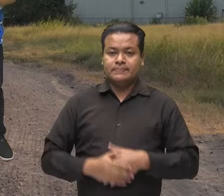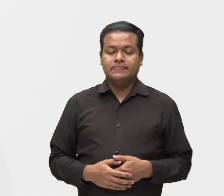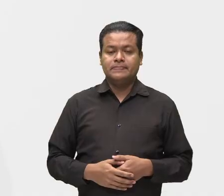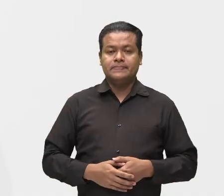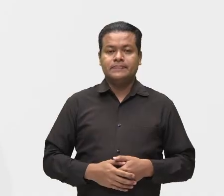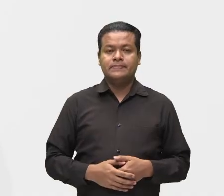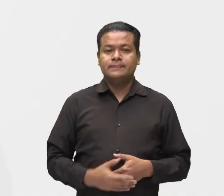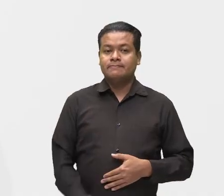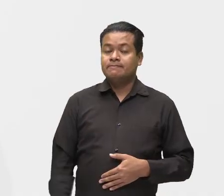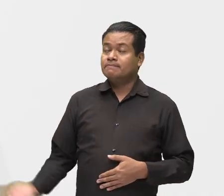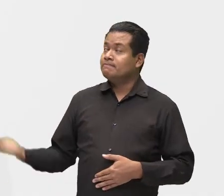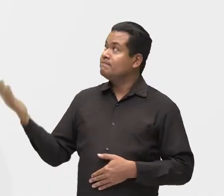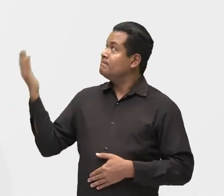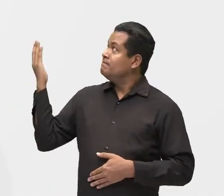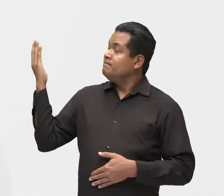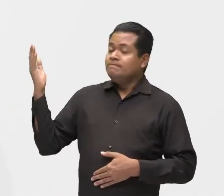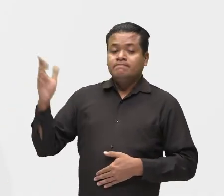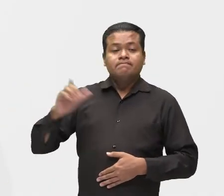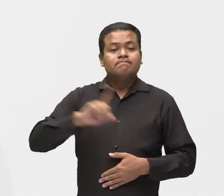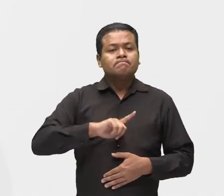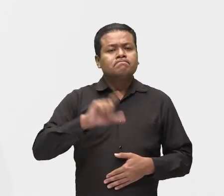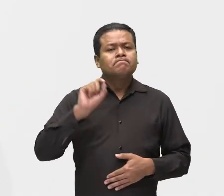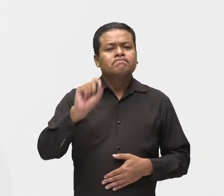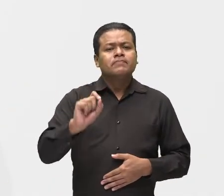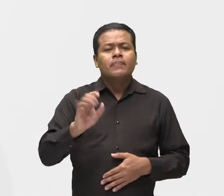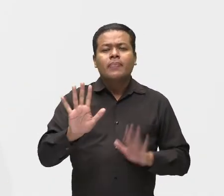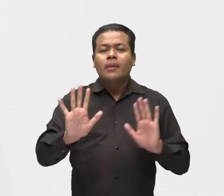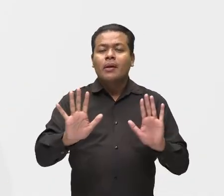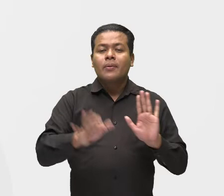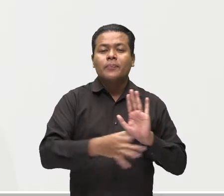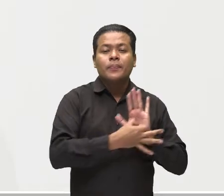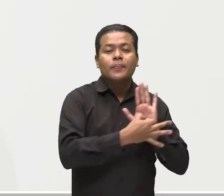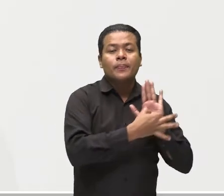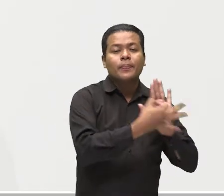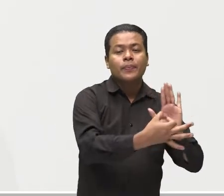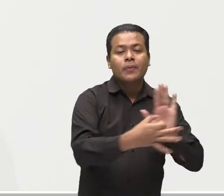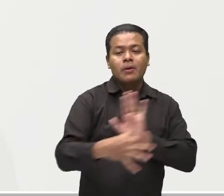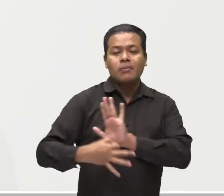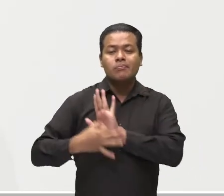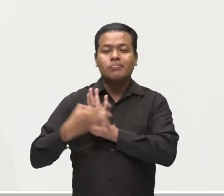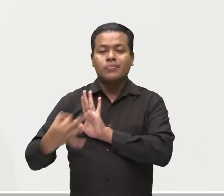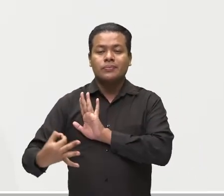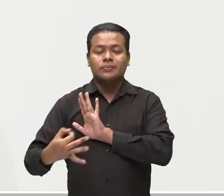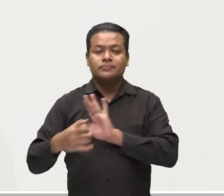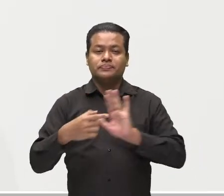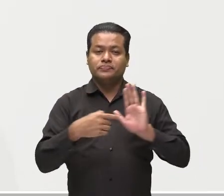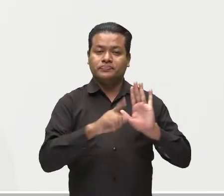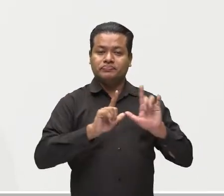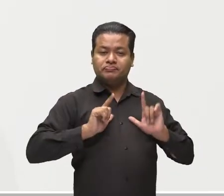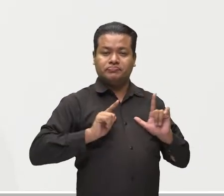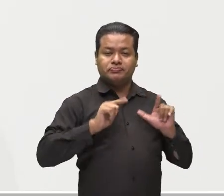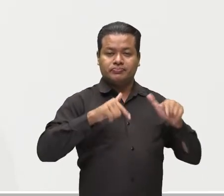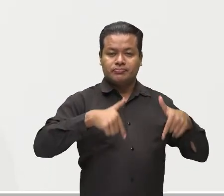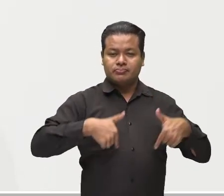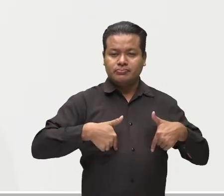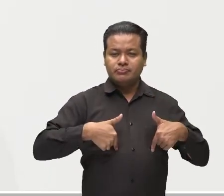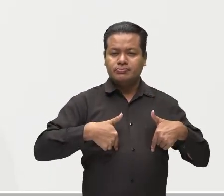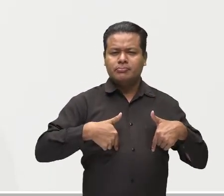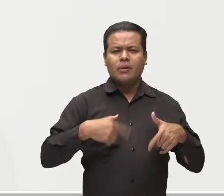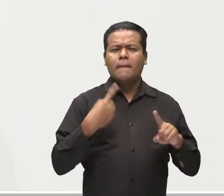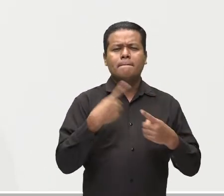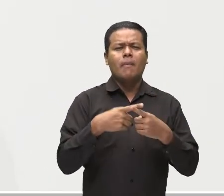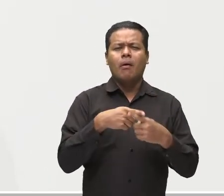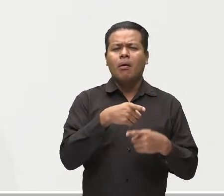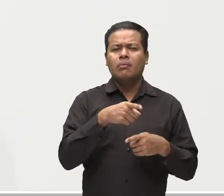tela a gente tem essa tabela que mostra aí alguns argumentos, né, que definem o porquê que os israelenses têm que ter aquele controle daquele